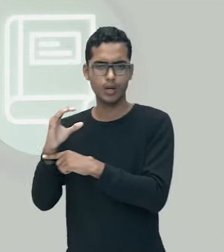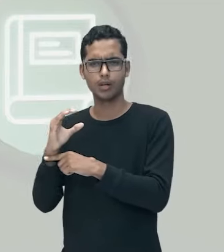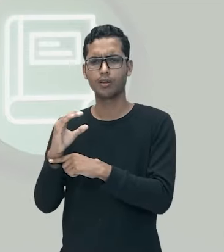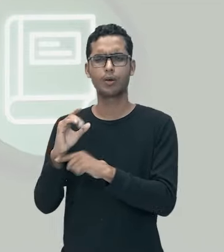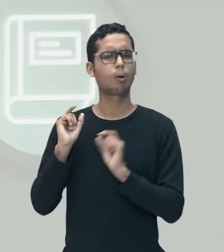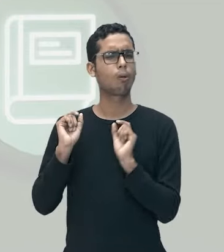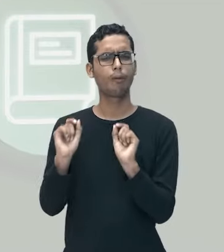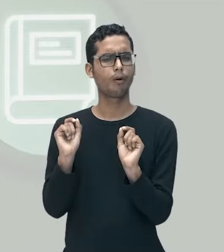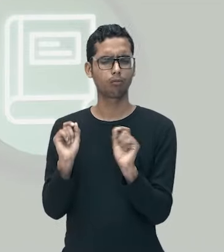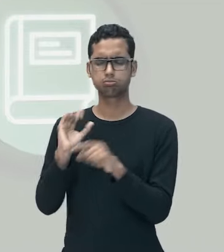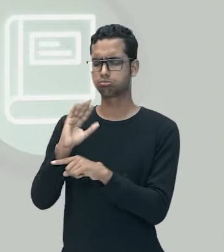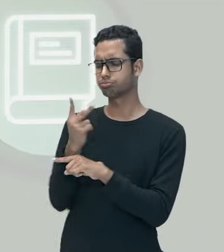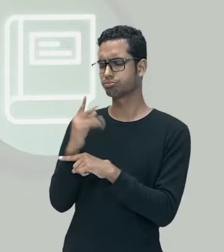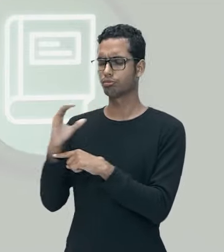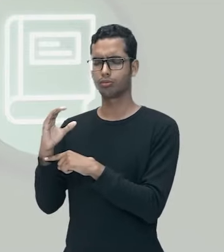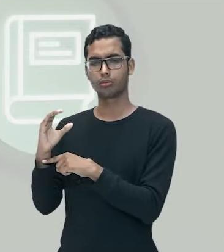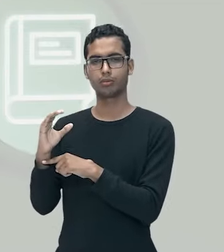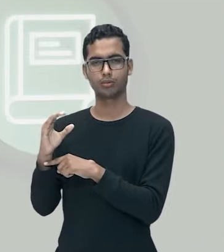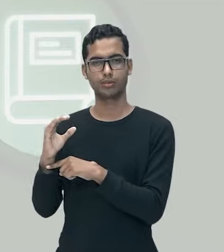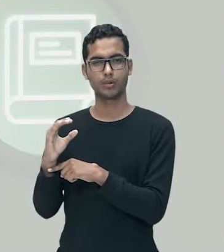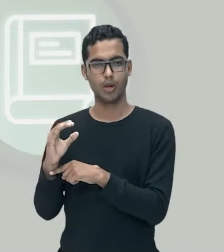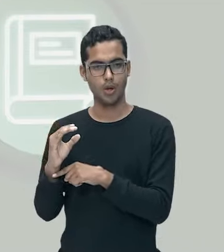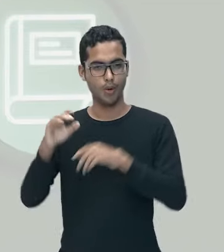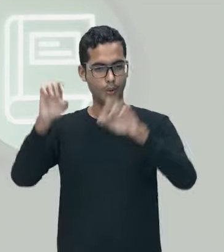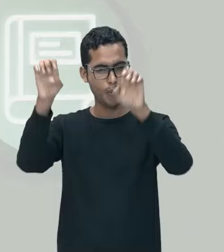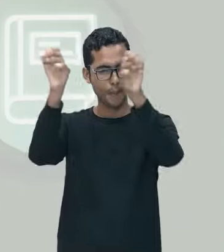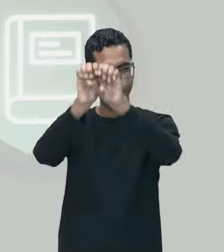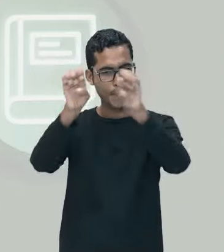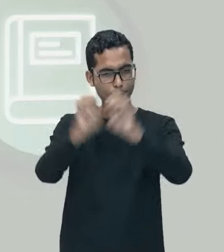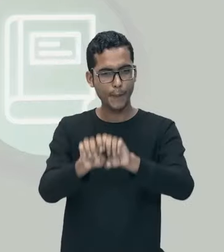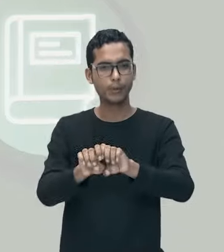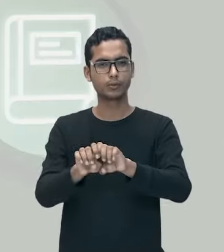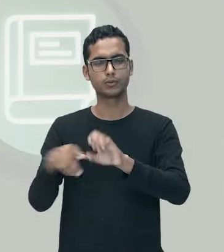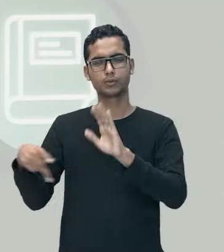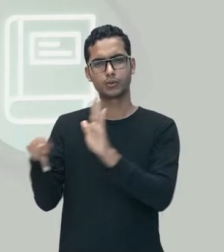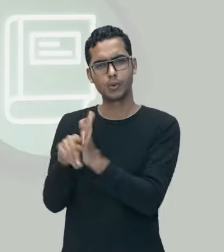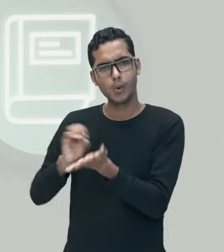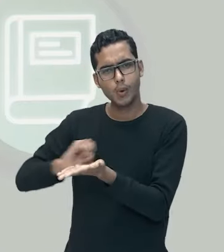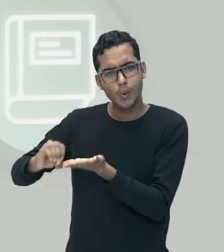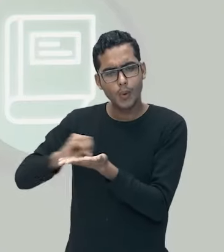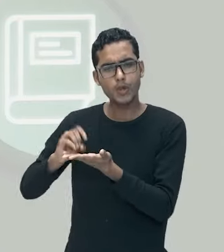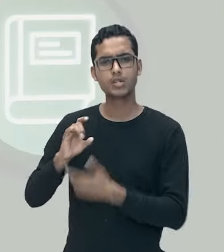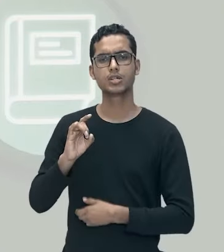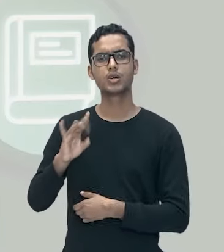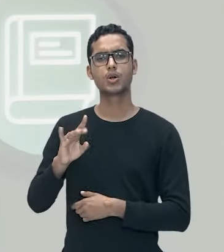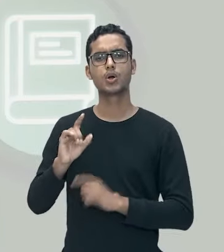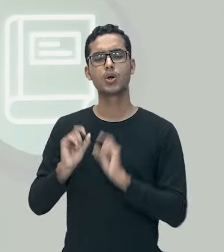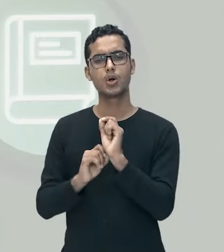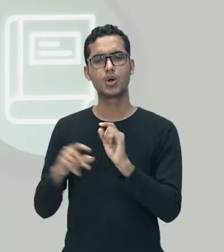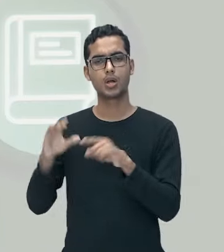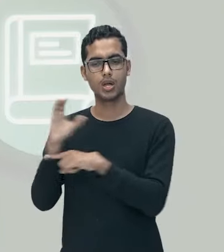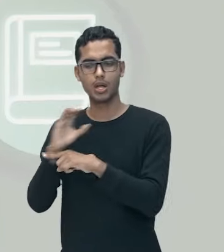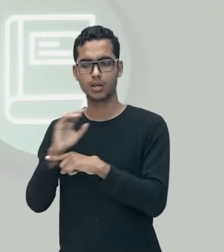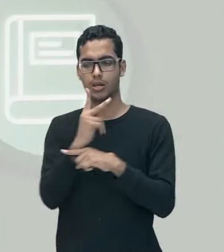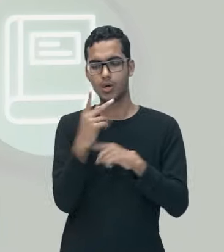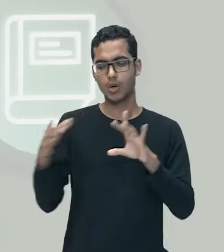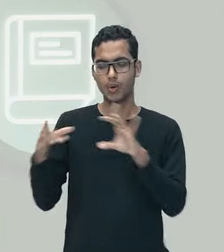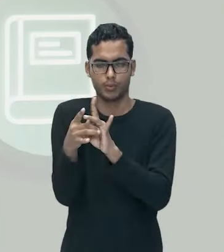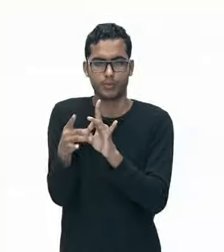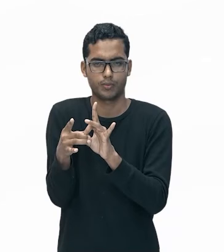hidrocarboneto né é aquela cadeia queele composto orgânico que tem só carbono hidrogênio